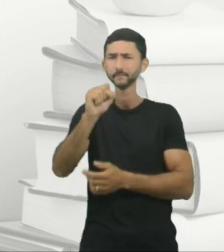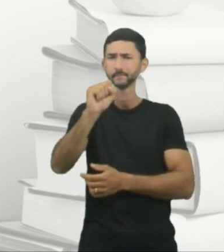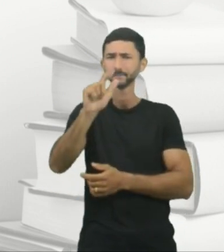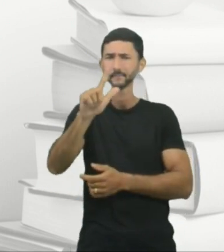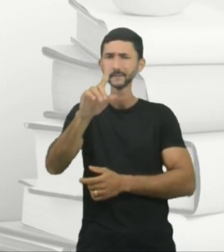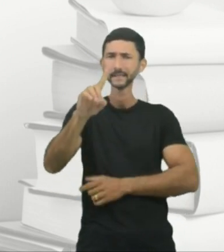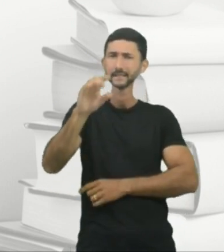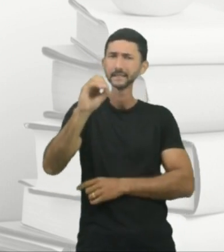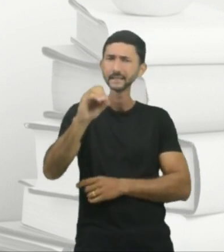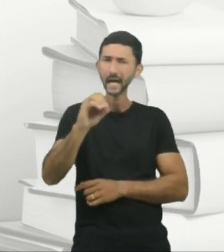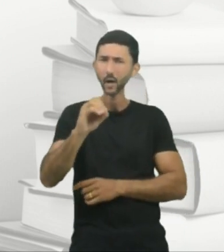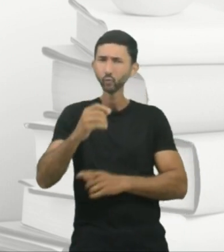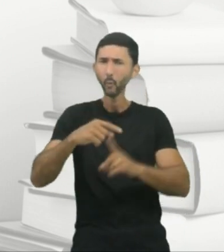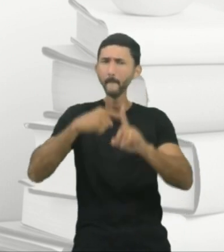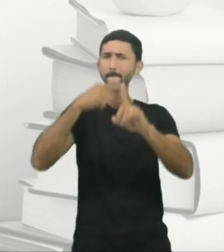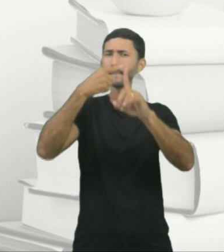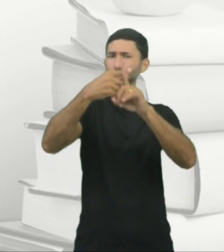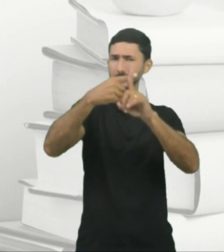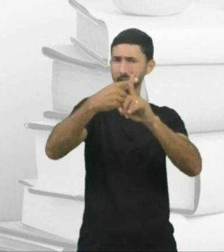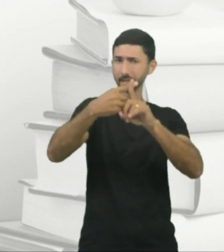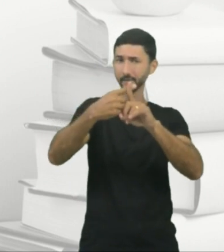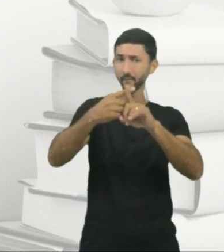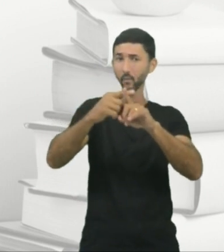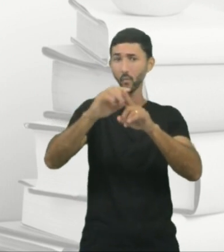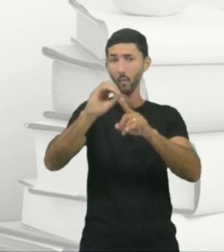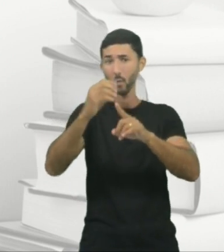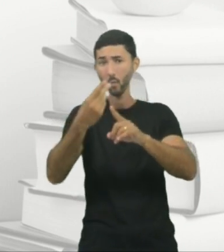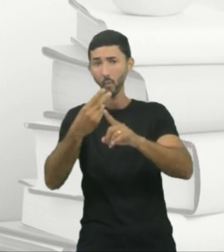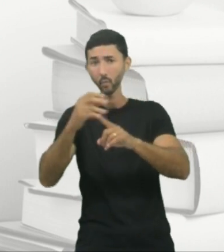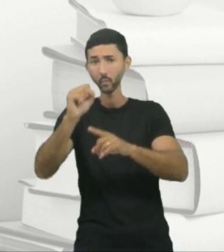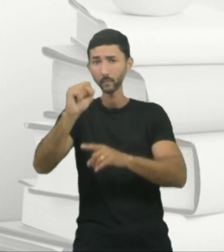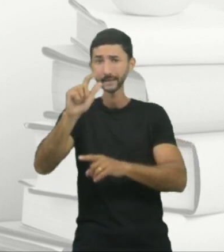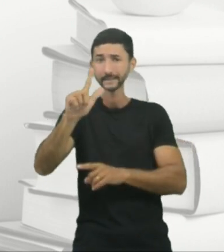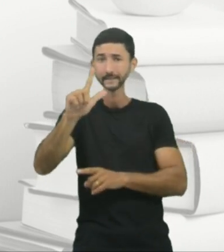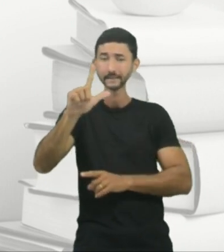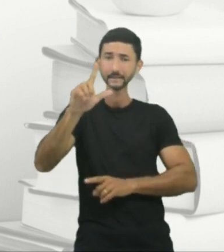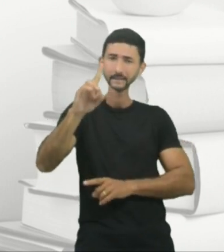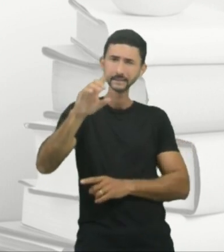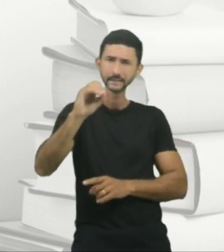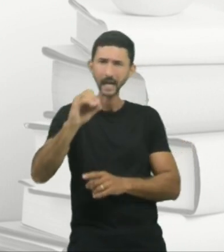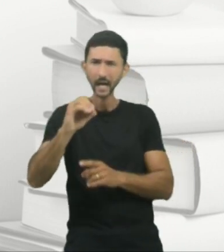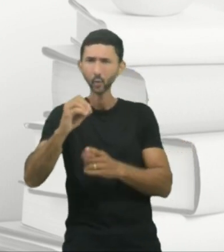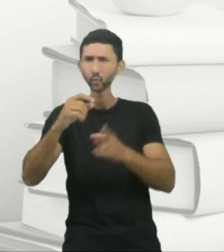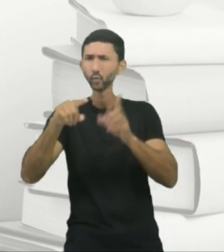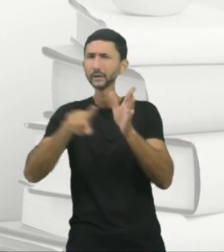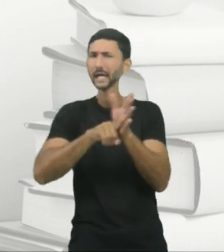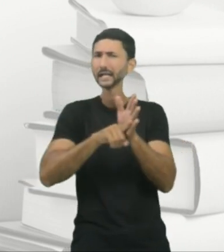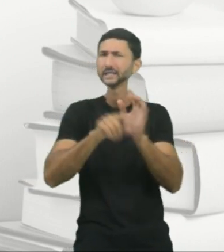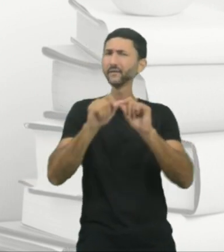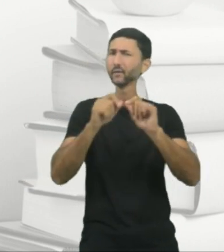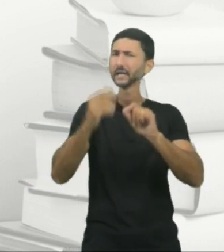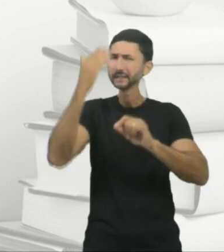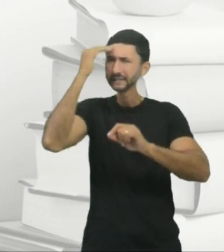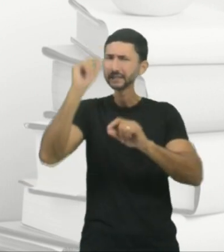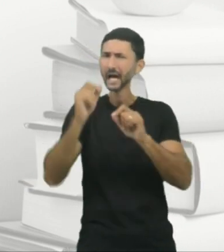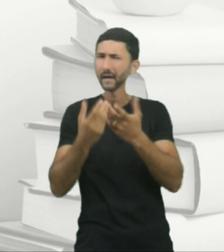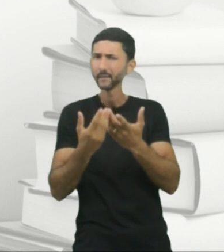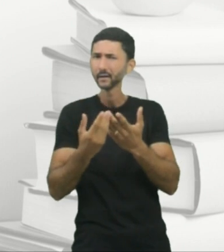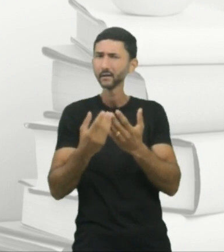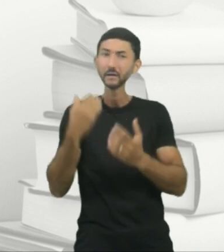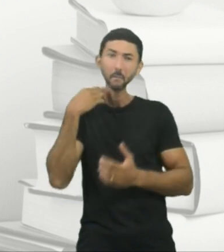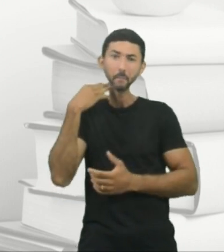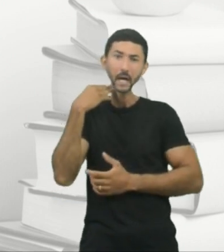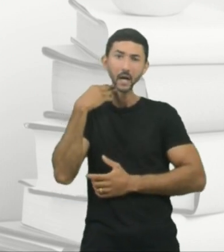positivo e saldo negativo de uma conta bancária? Será que você já olhou um extrato? Muitas vezes o papai, a mamãe,